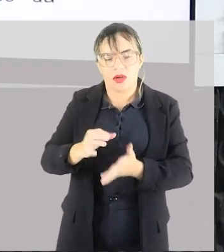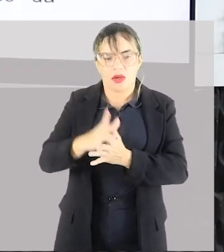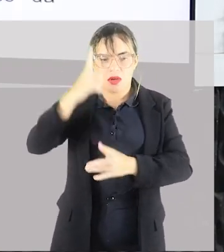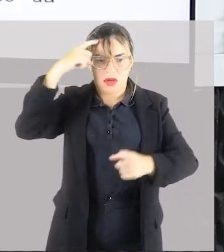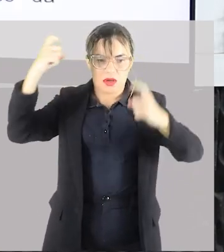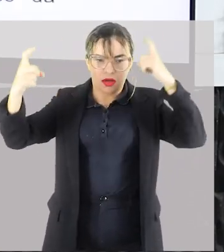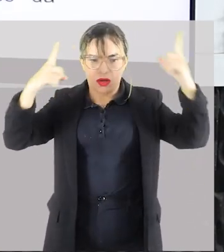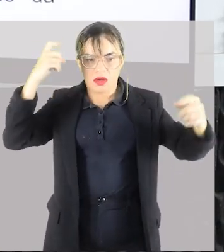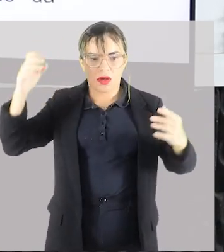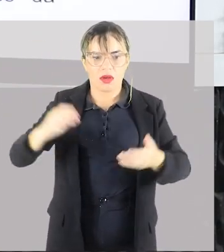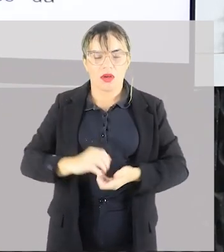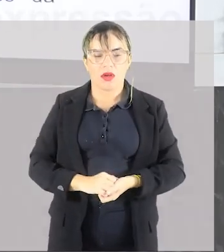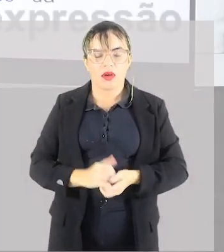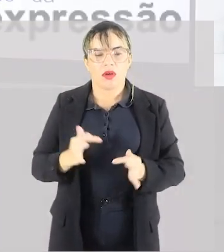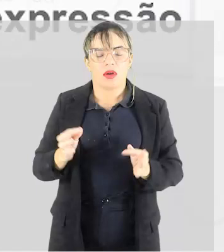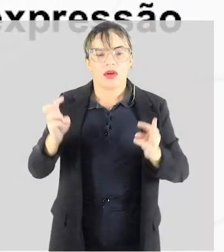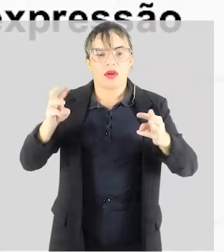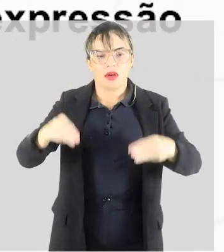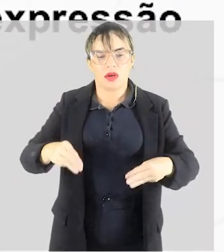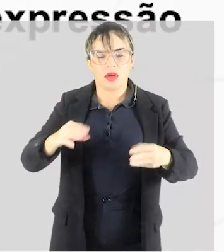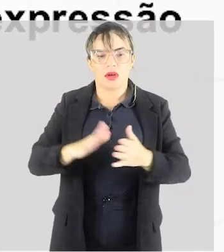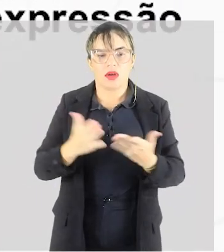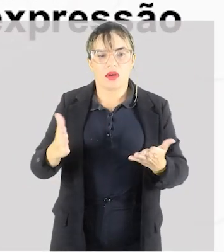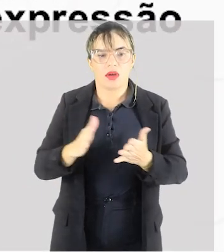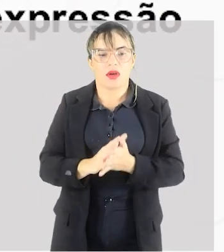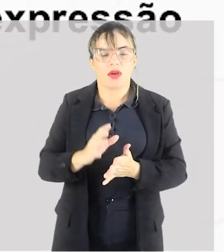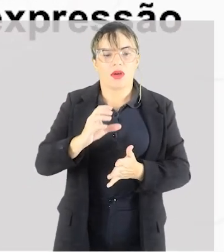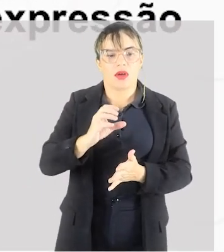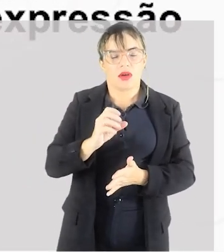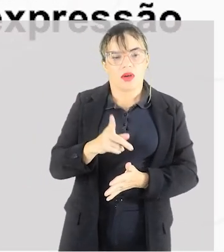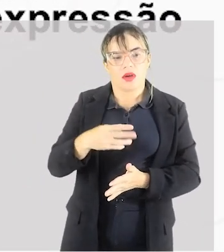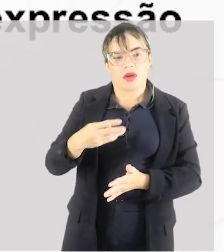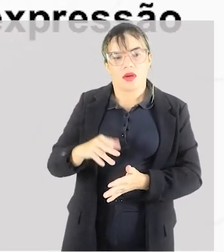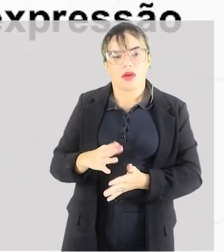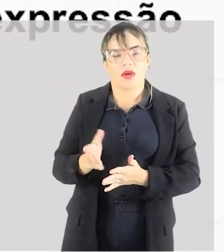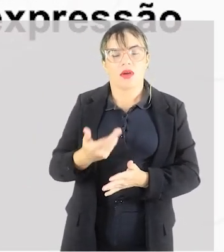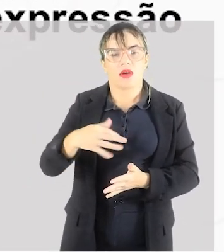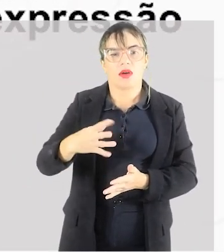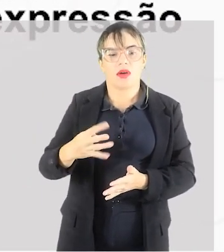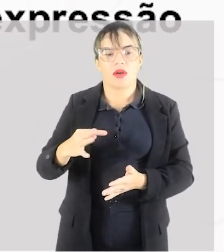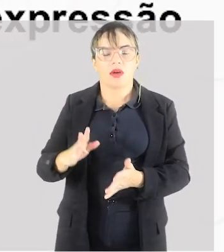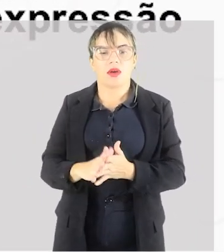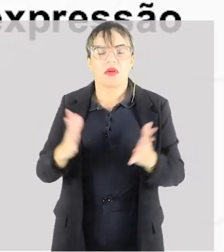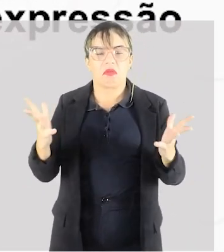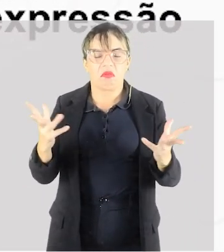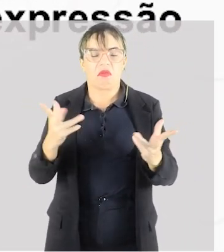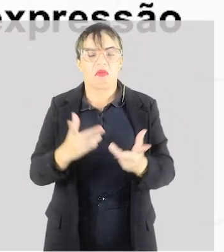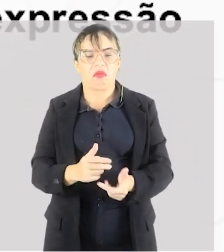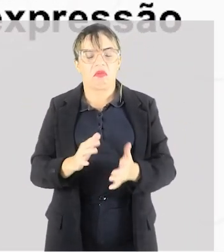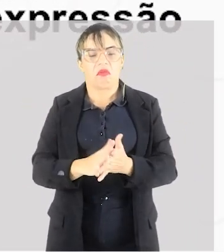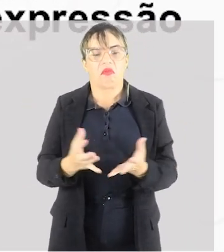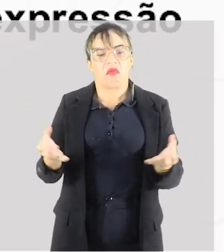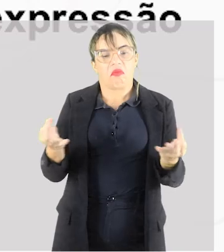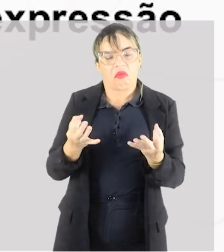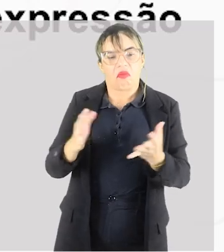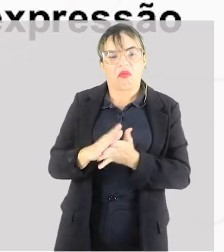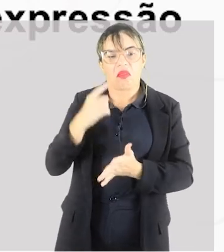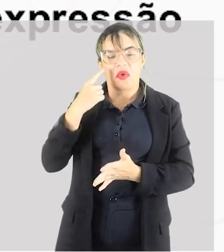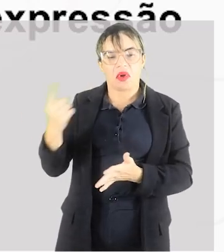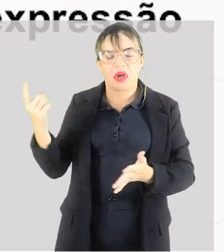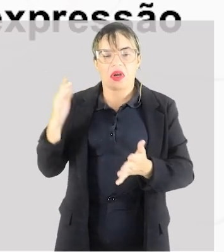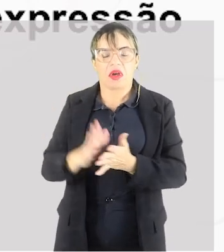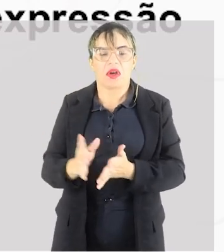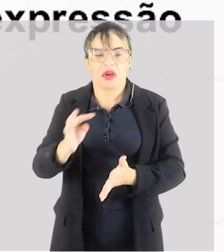criar. E, finalizando as últimas, Op Art, talvez seja uma das mais fantásticas e mais técnicas. Por quê?